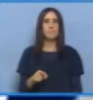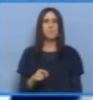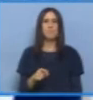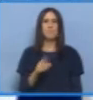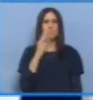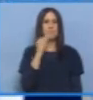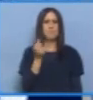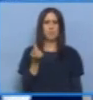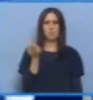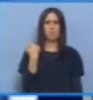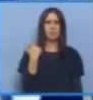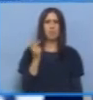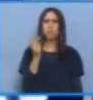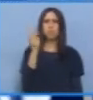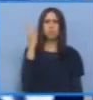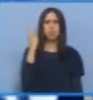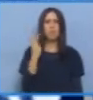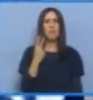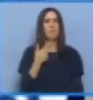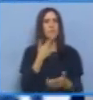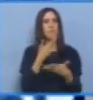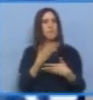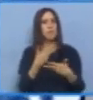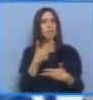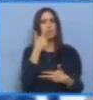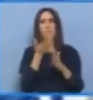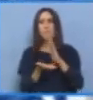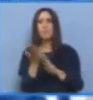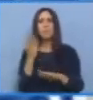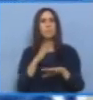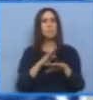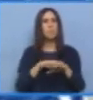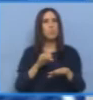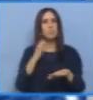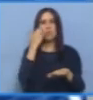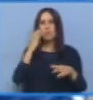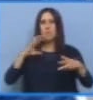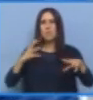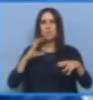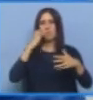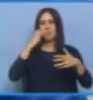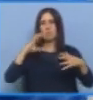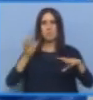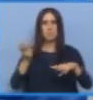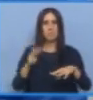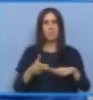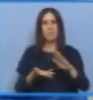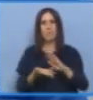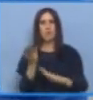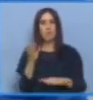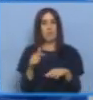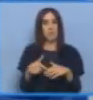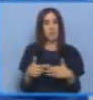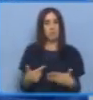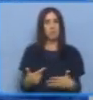creio que o ano passado ou há 2 anos nós falávamos que as pessoas partiam por causa da crise, que estávamos em crise e que iam partir. E neste momento